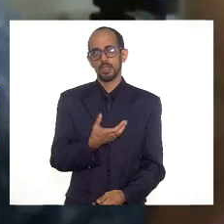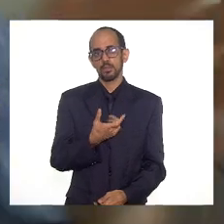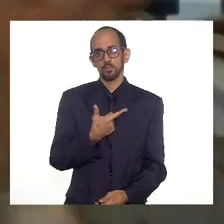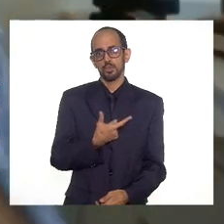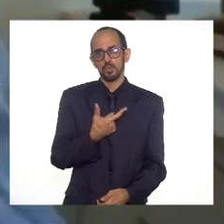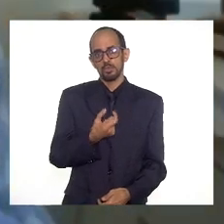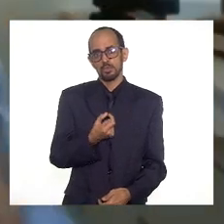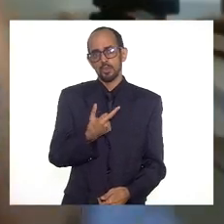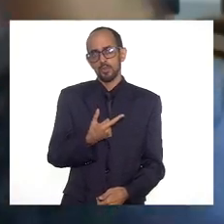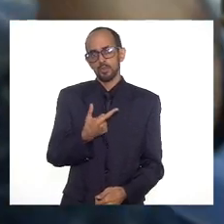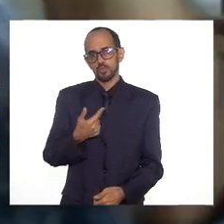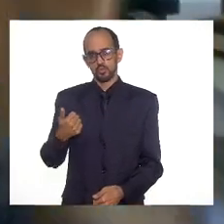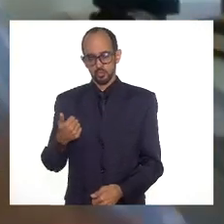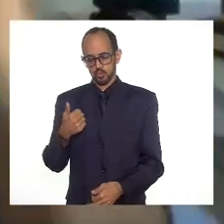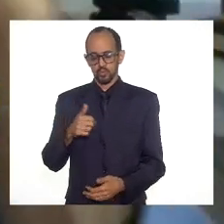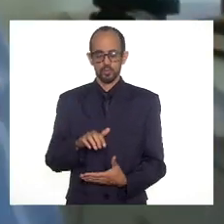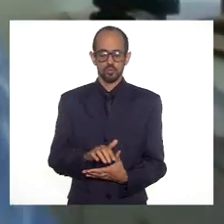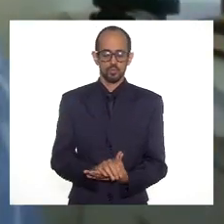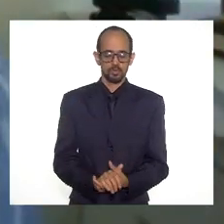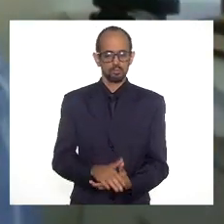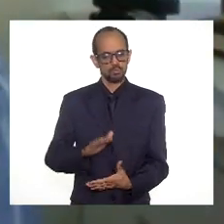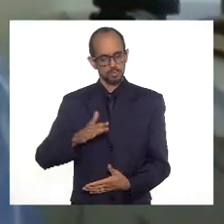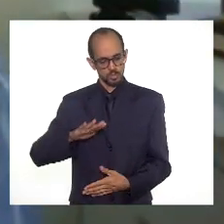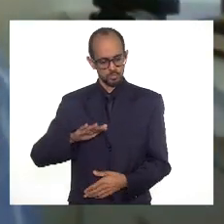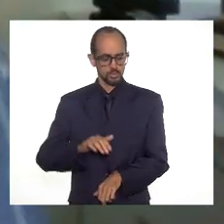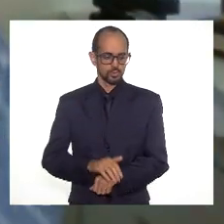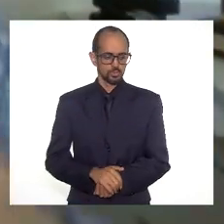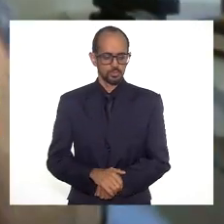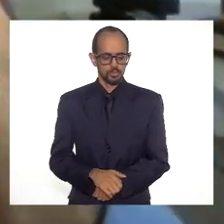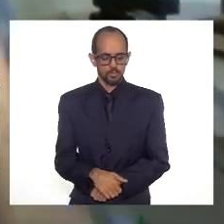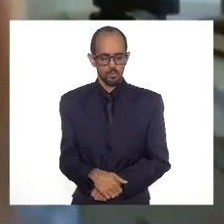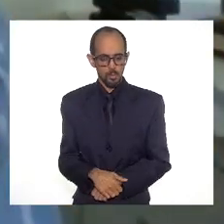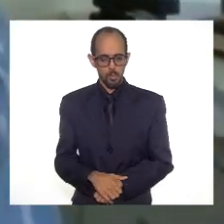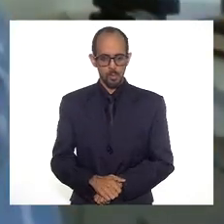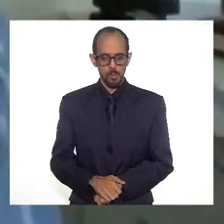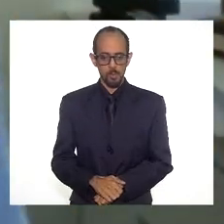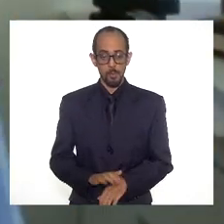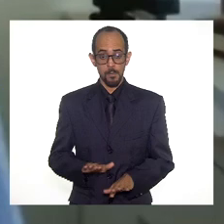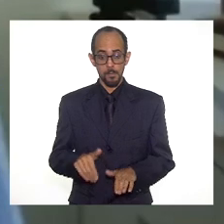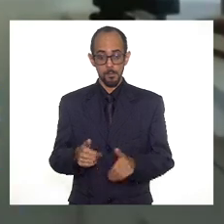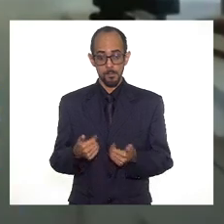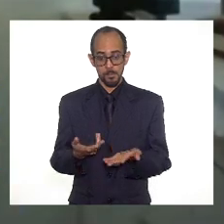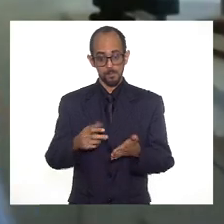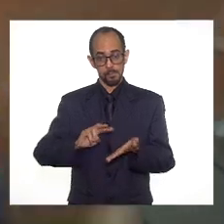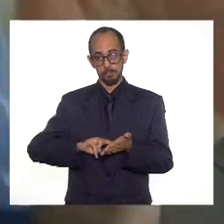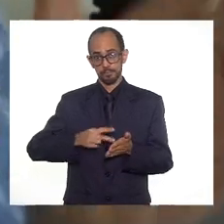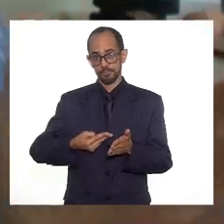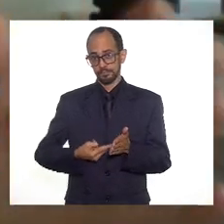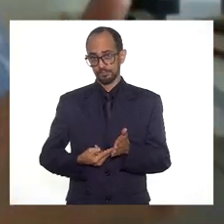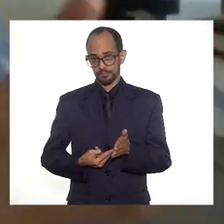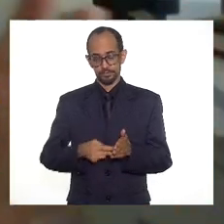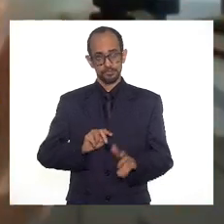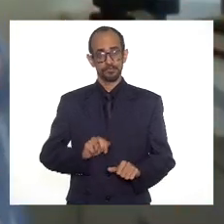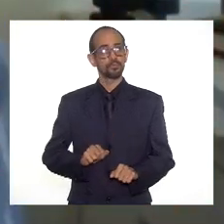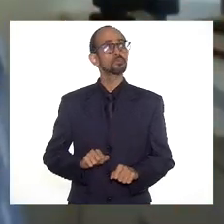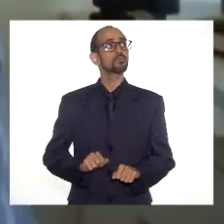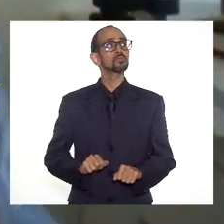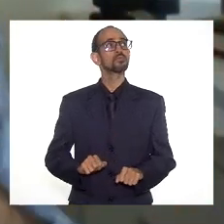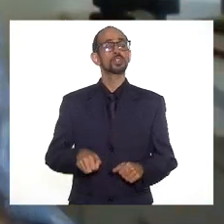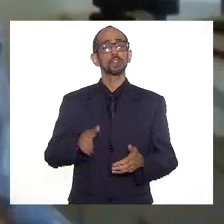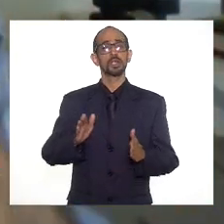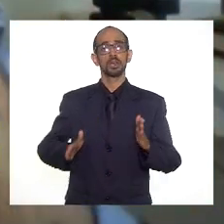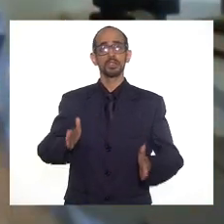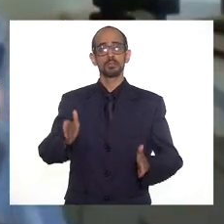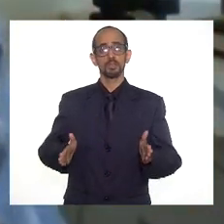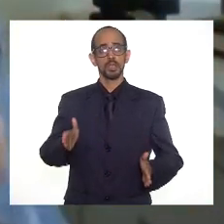de julho a dezembro, 6 meses. Quero dizer que, ao longo desse período,